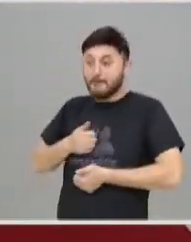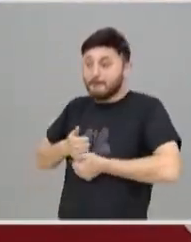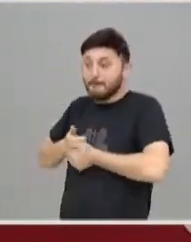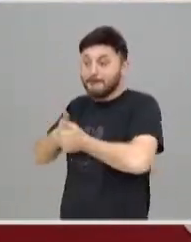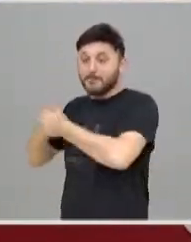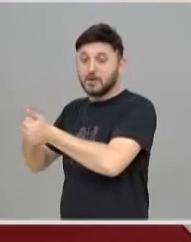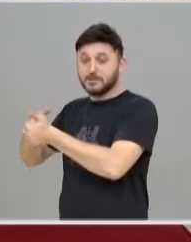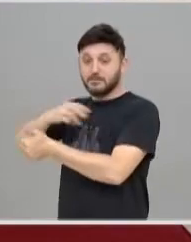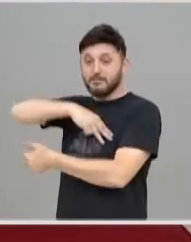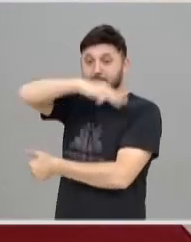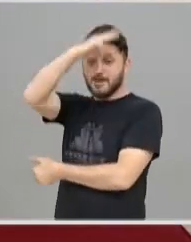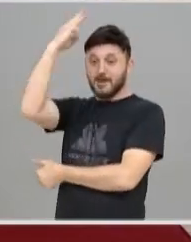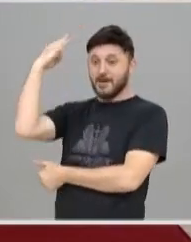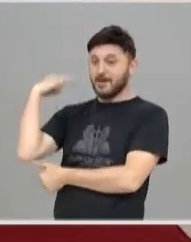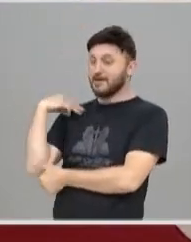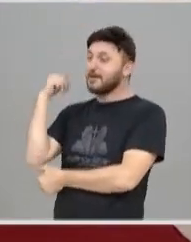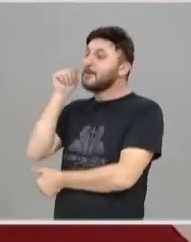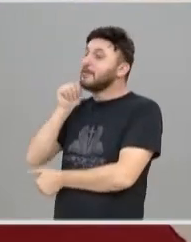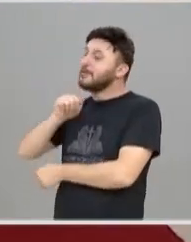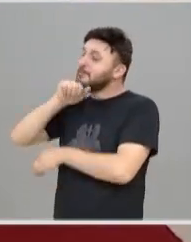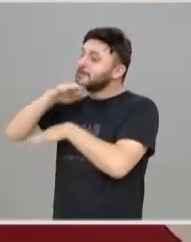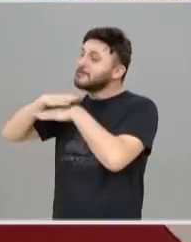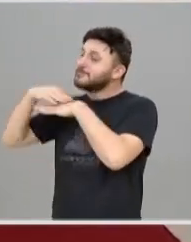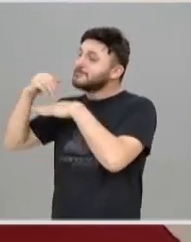Maria, essa figura materna.